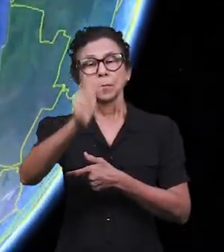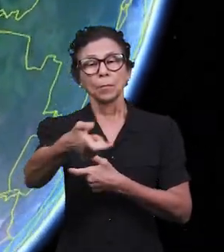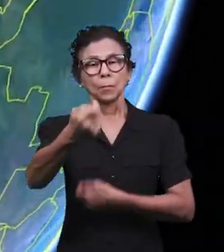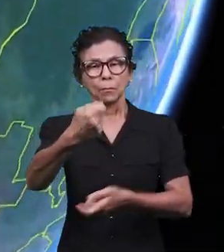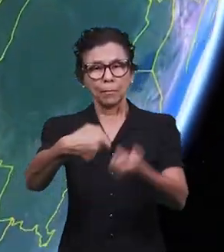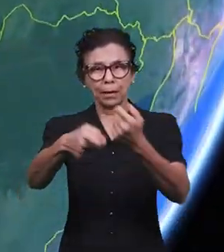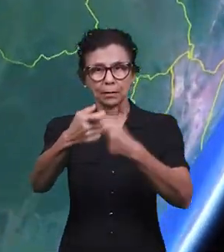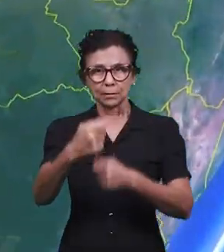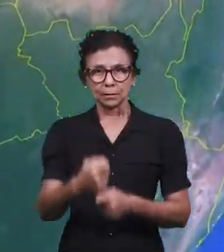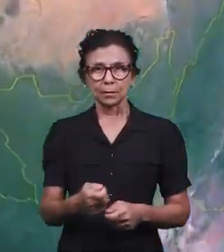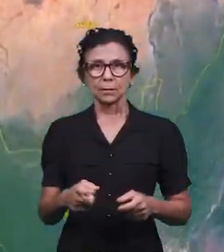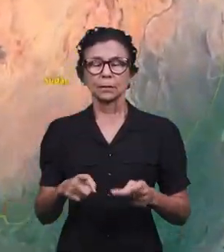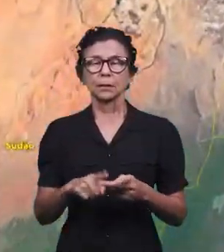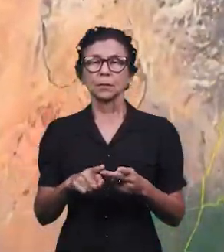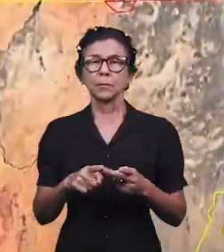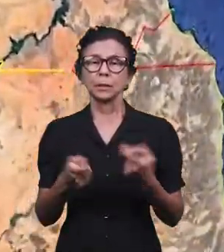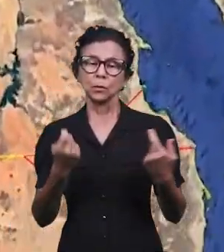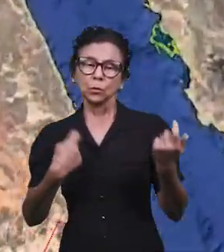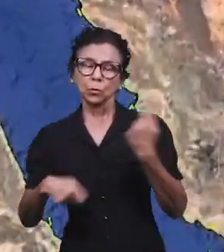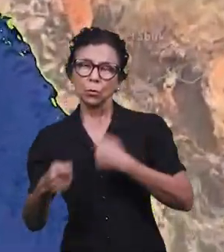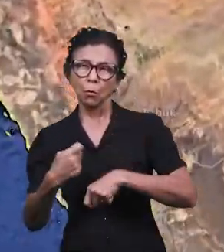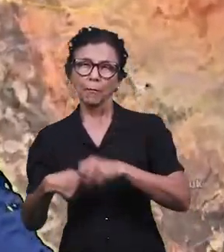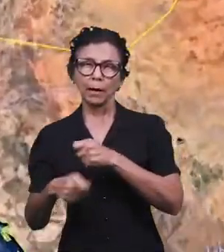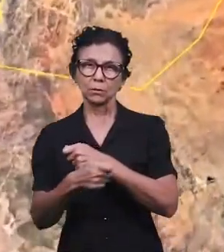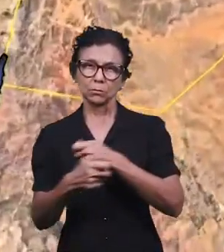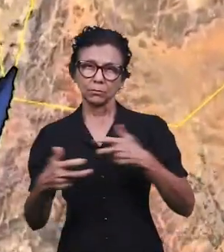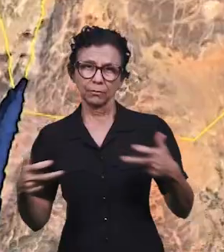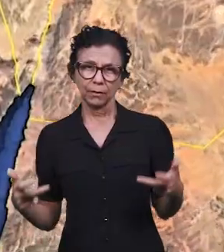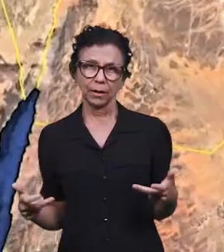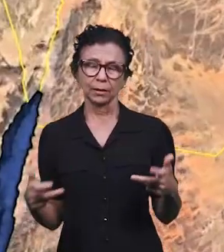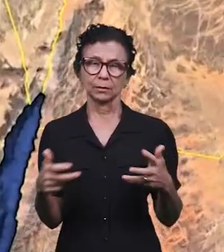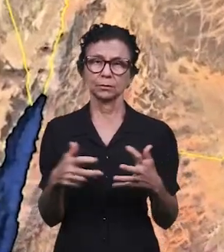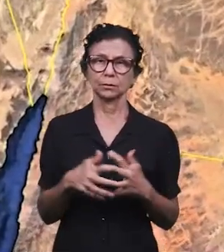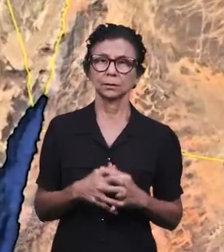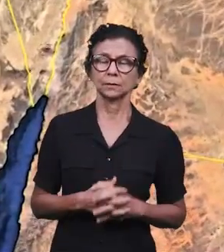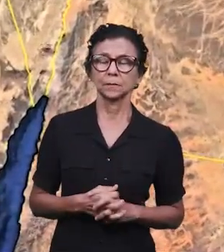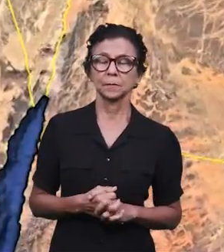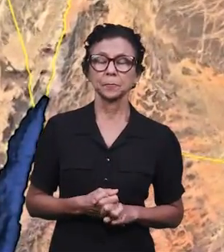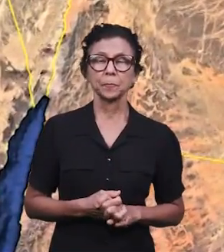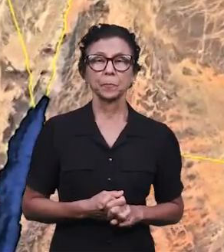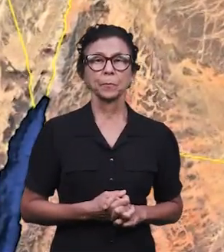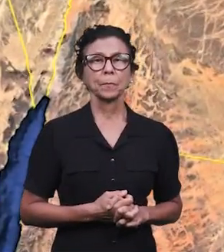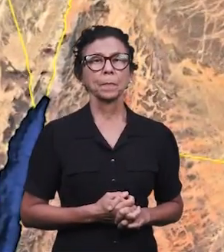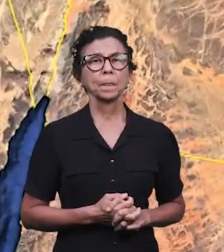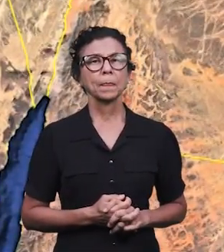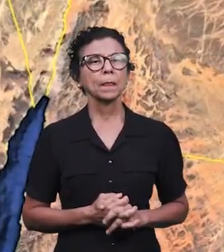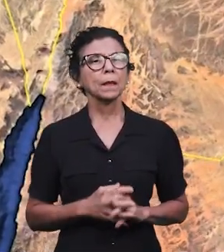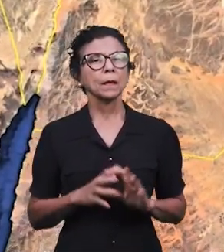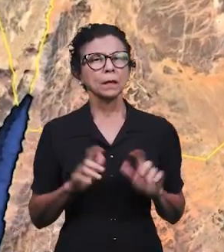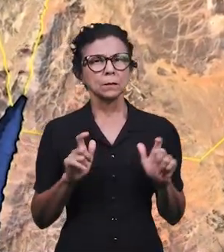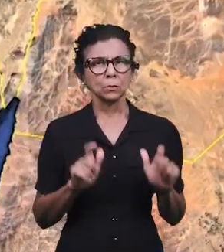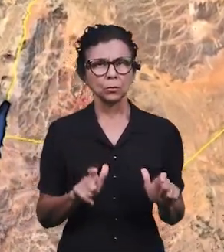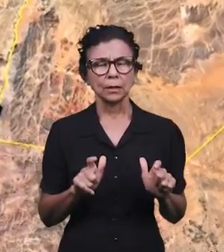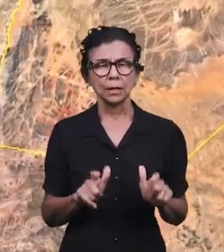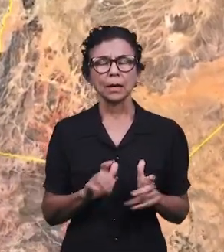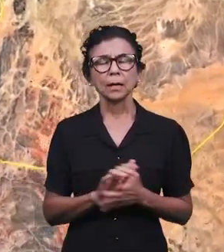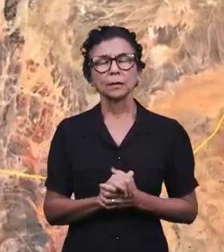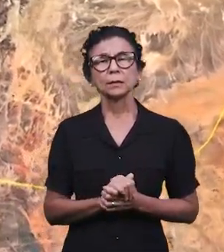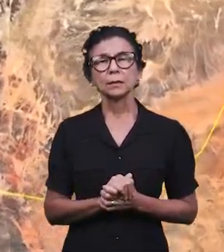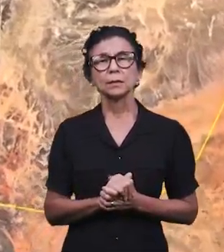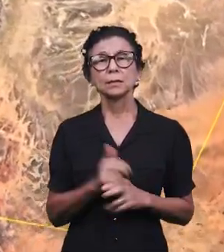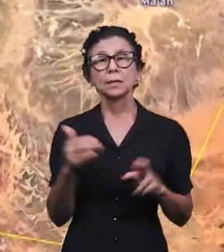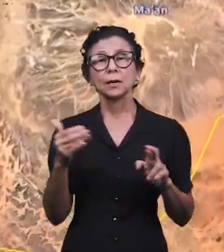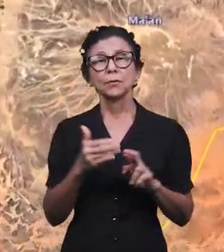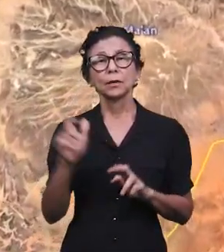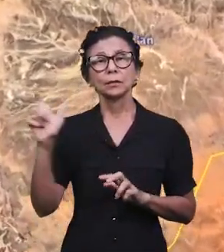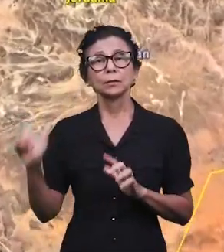muitas referências sobre o ministério do Senhor Jesus. Então, Cafarnaum é um dos